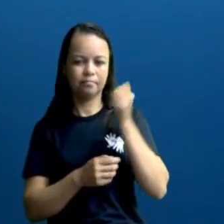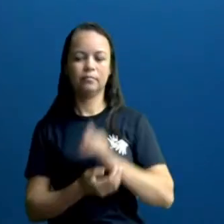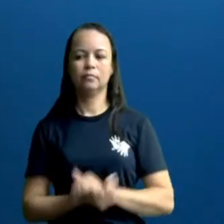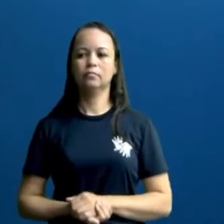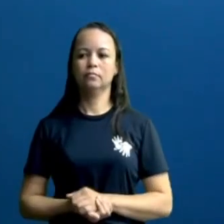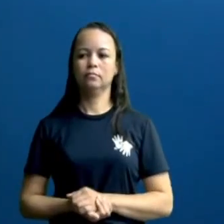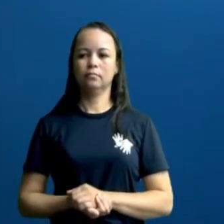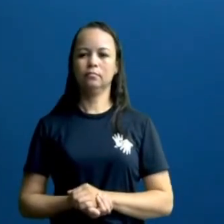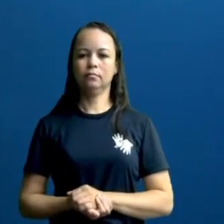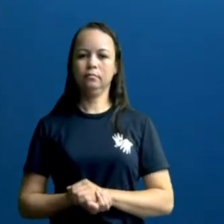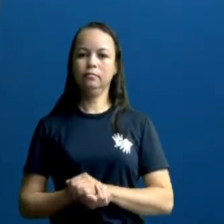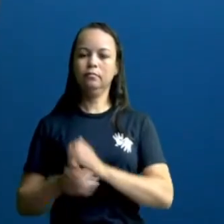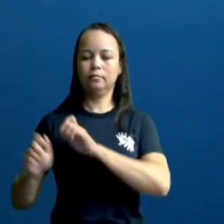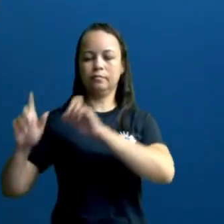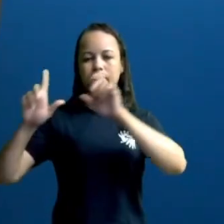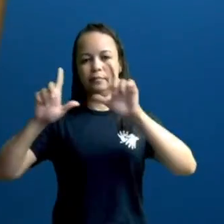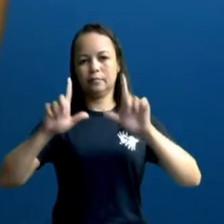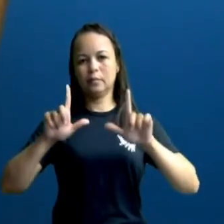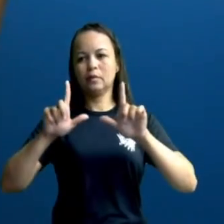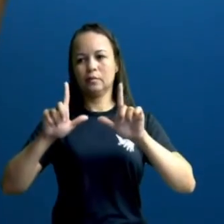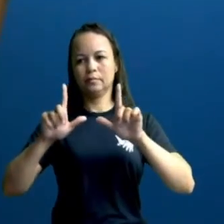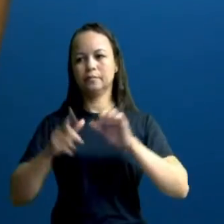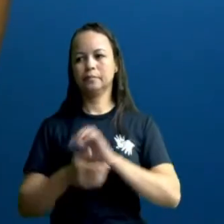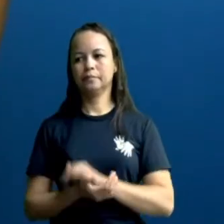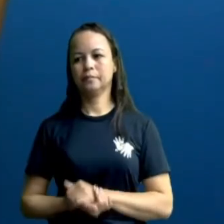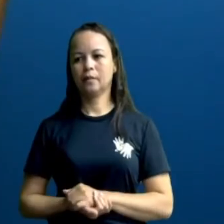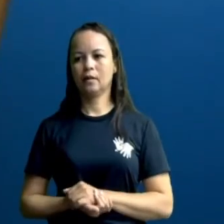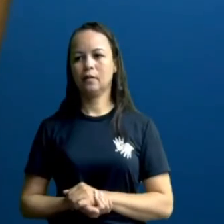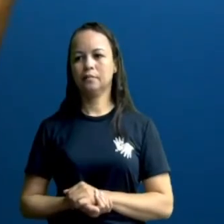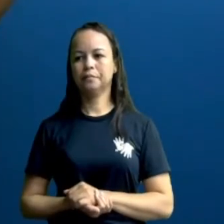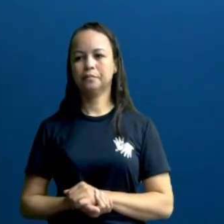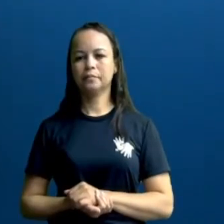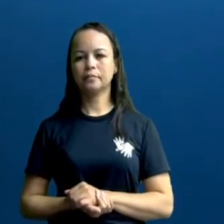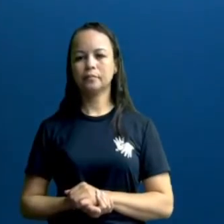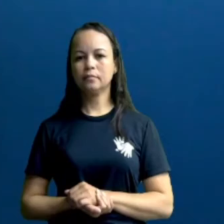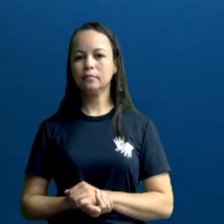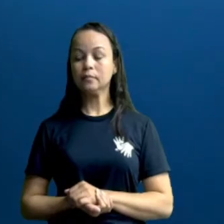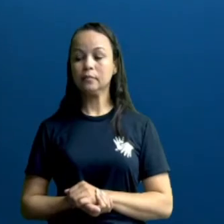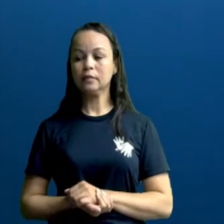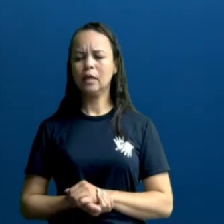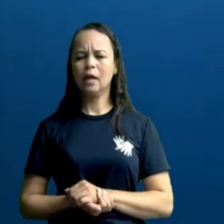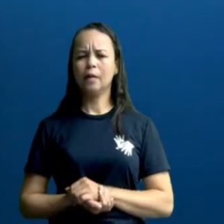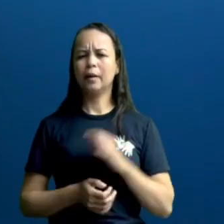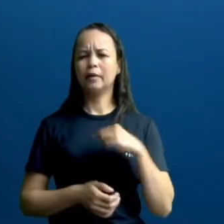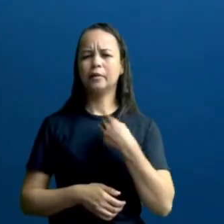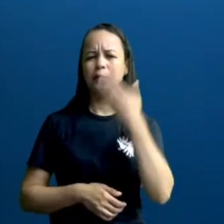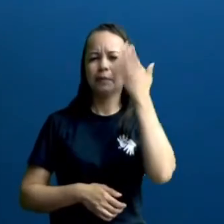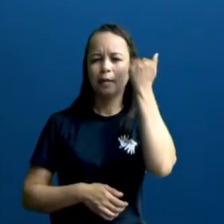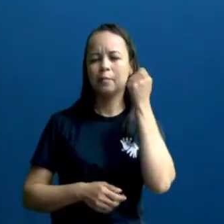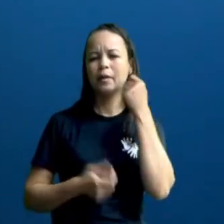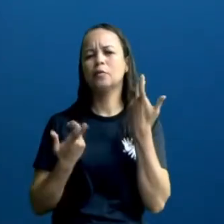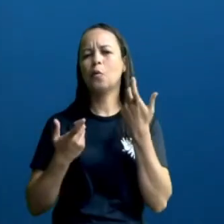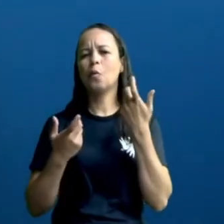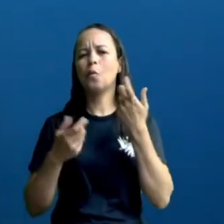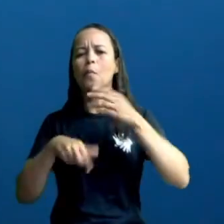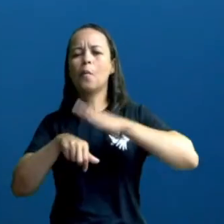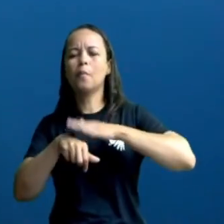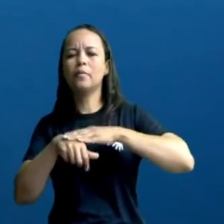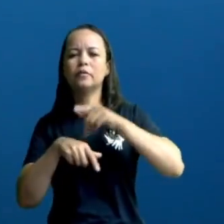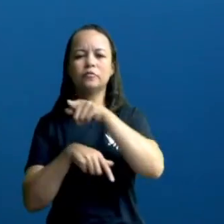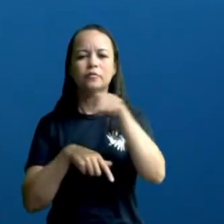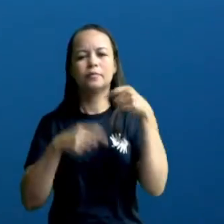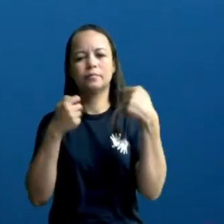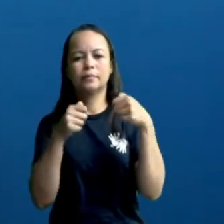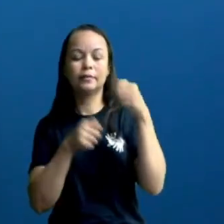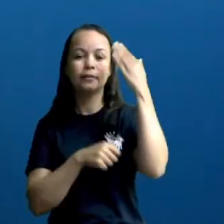por favor, vamos para o nosso próximo momento para que a gente justamente saiba o que é o nosso momento você precisa saber.